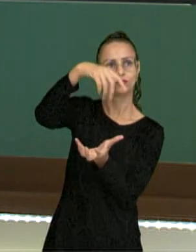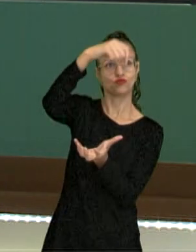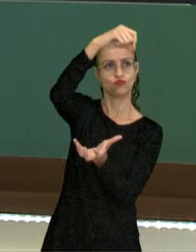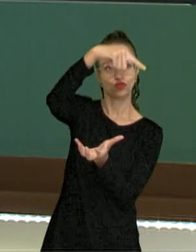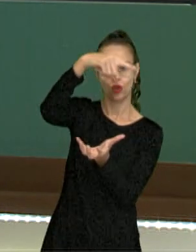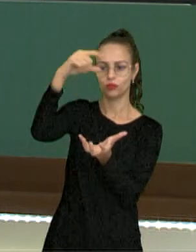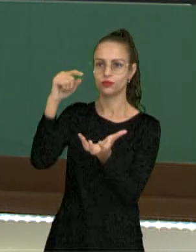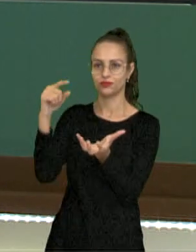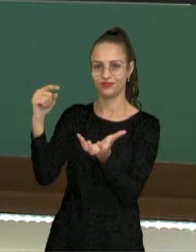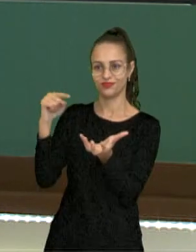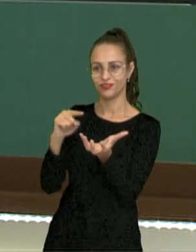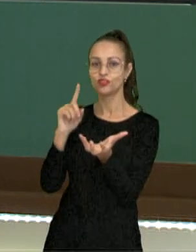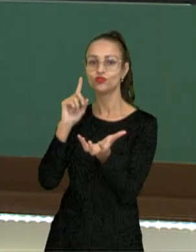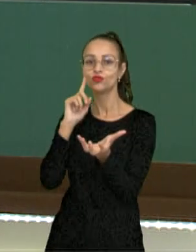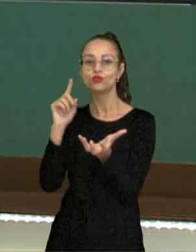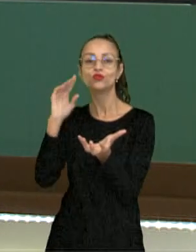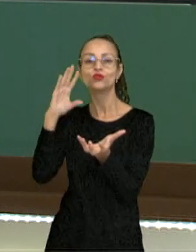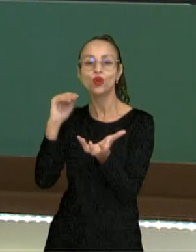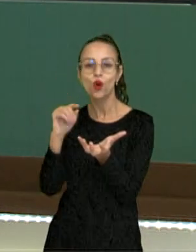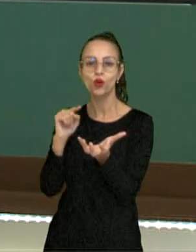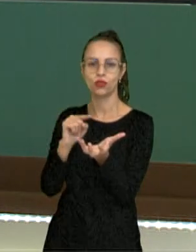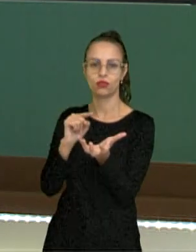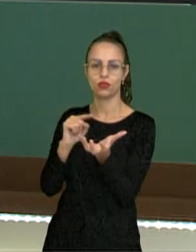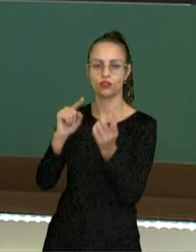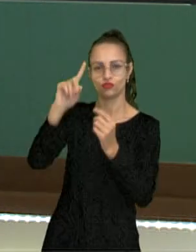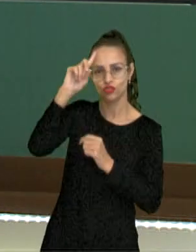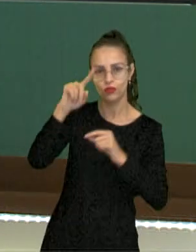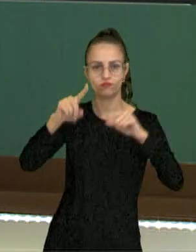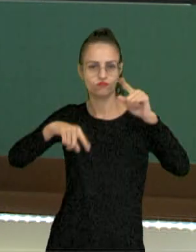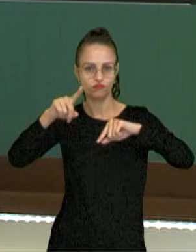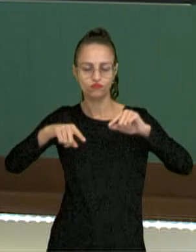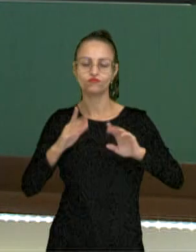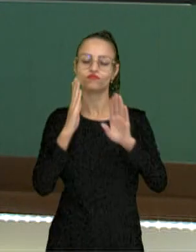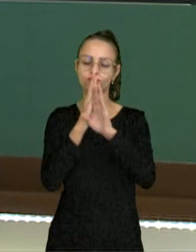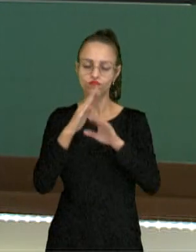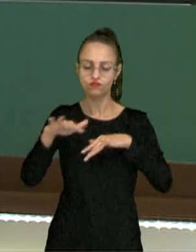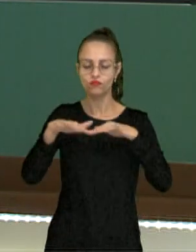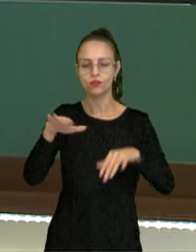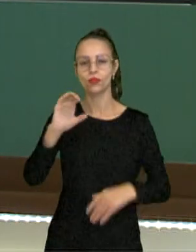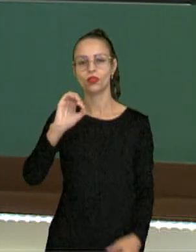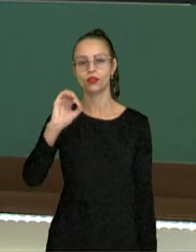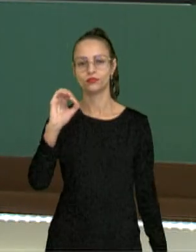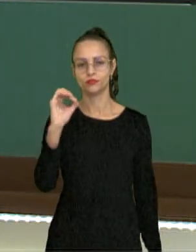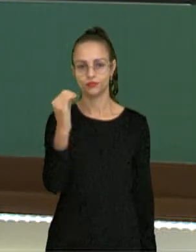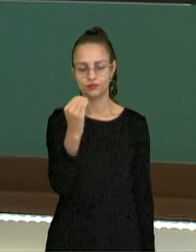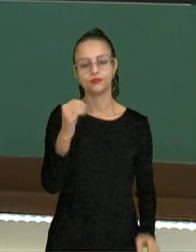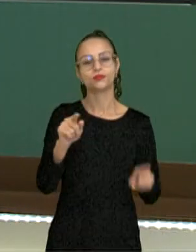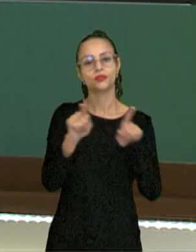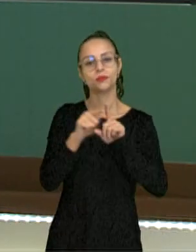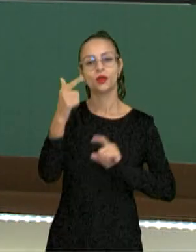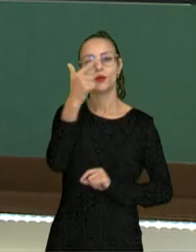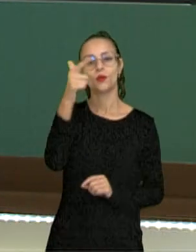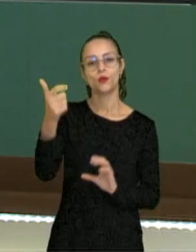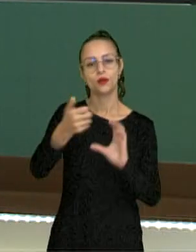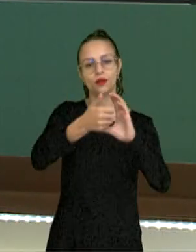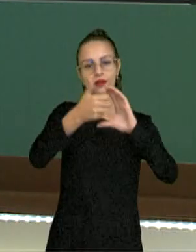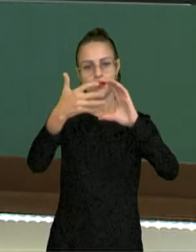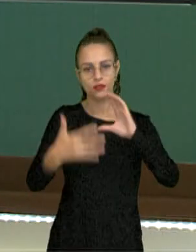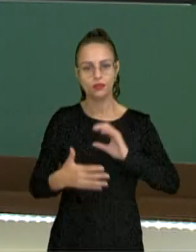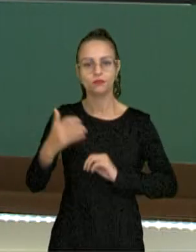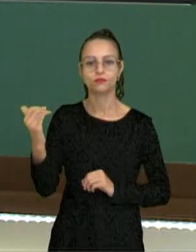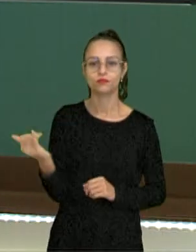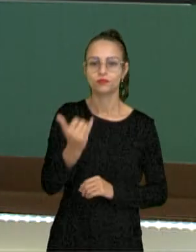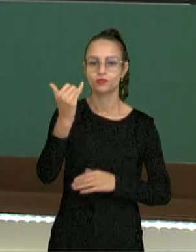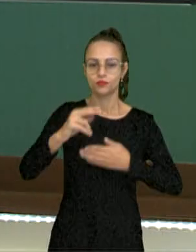noite, graças ao movimento de rotação. E outra característica importante ali, como